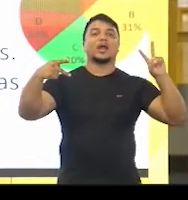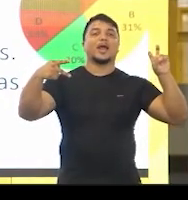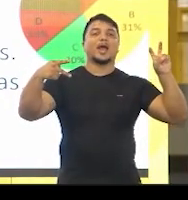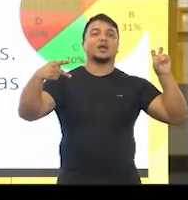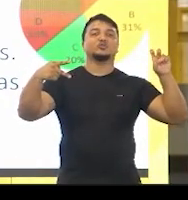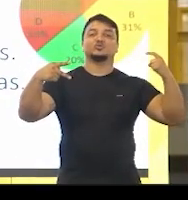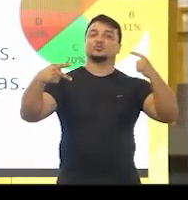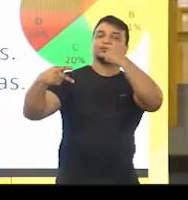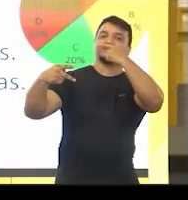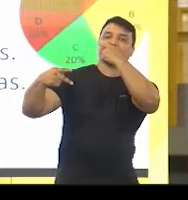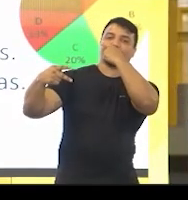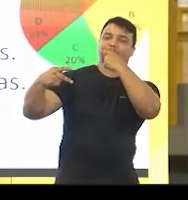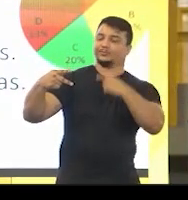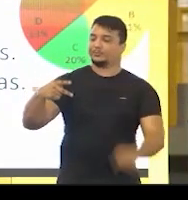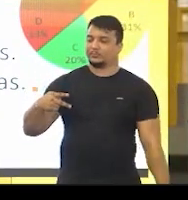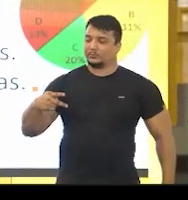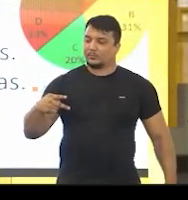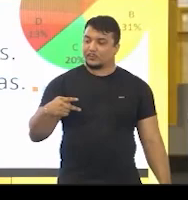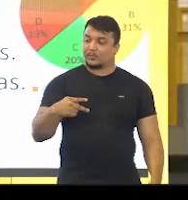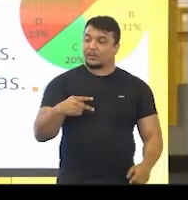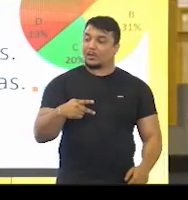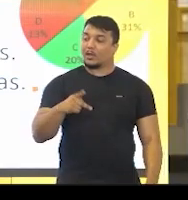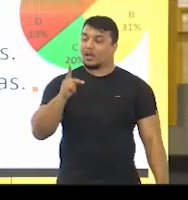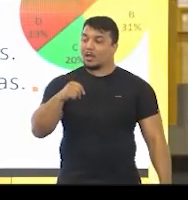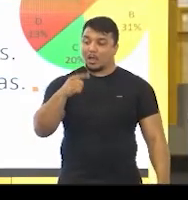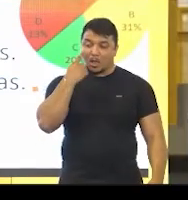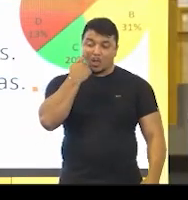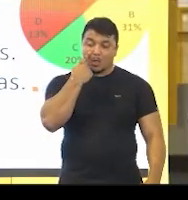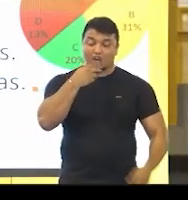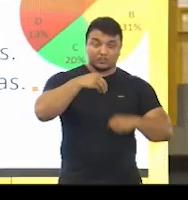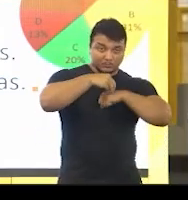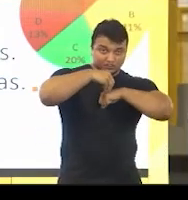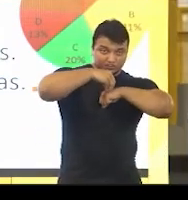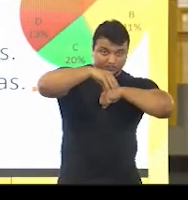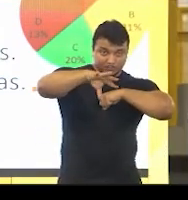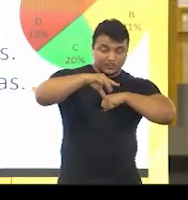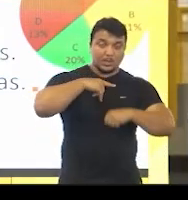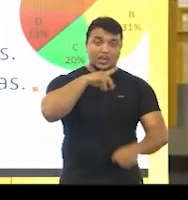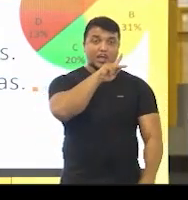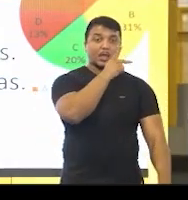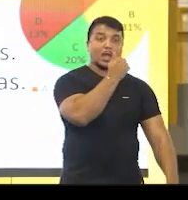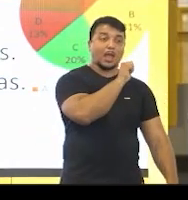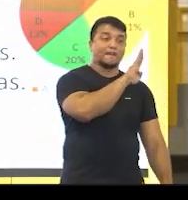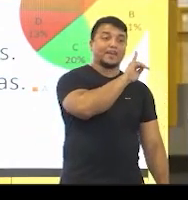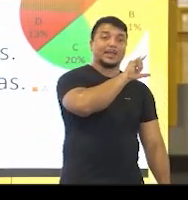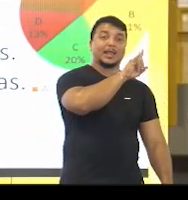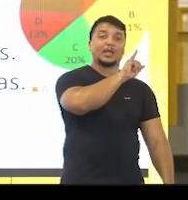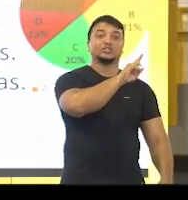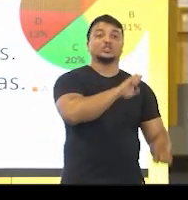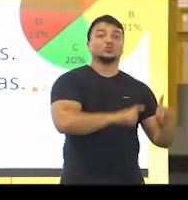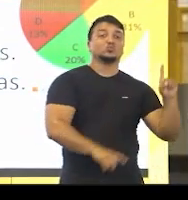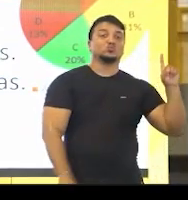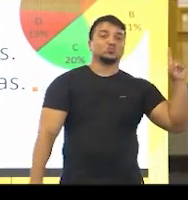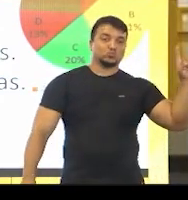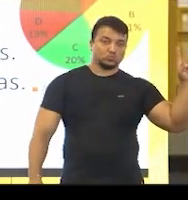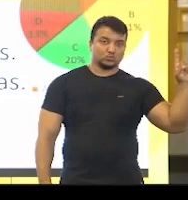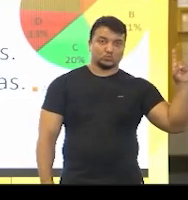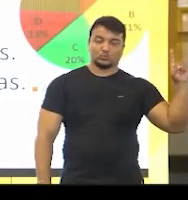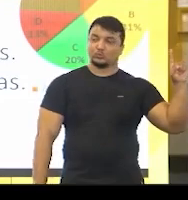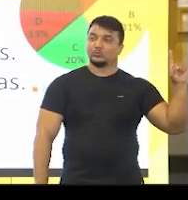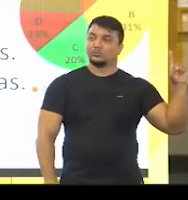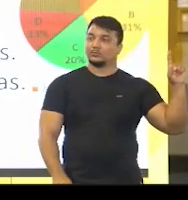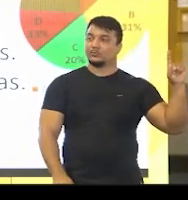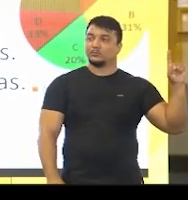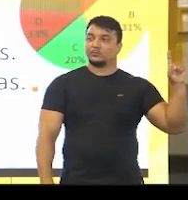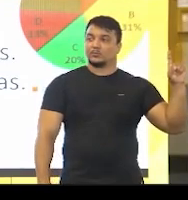sobre essa habilidade aí. E anota aí para vocês. Habilidade 1, anota aí para vocês, galera,